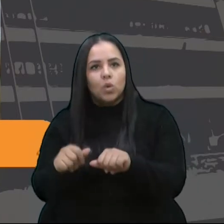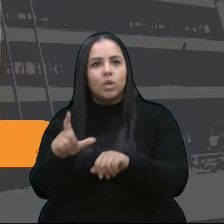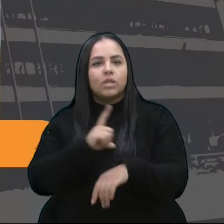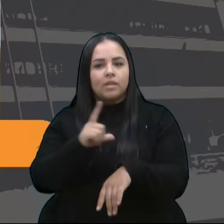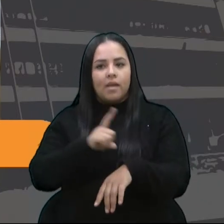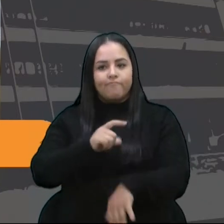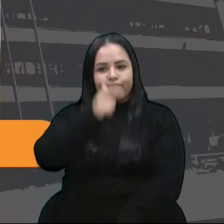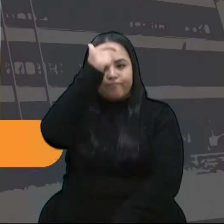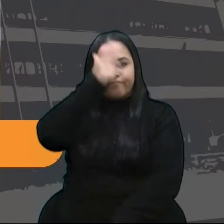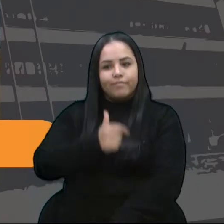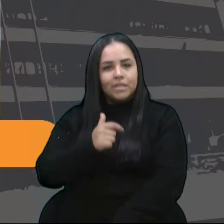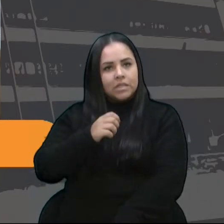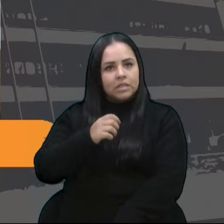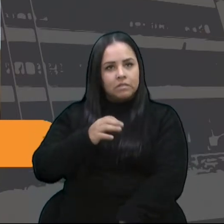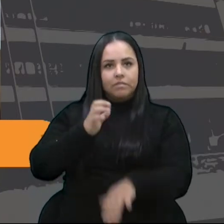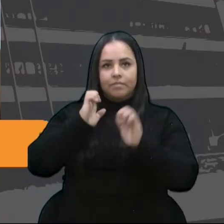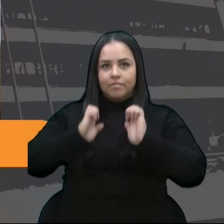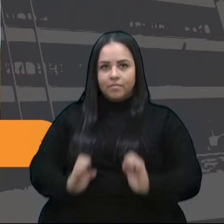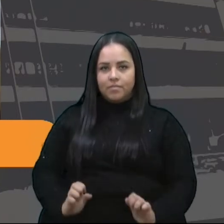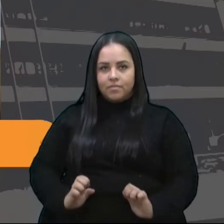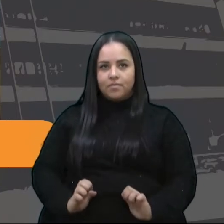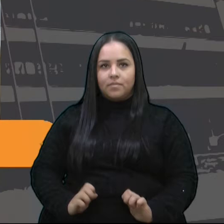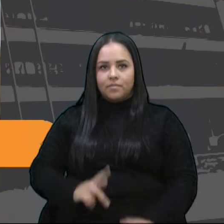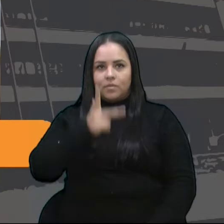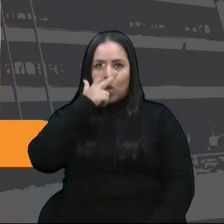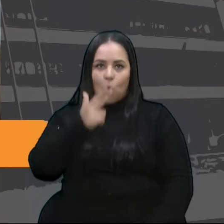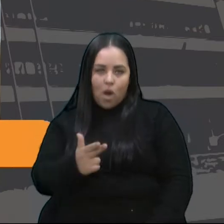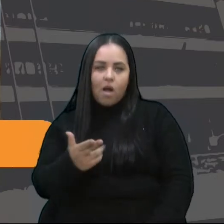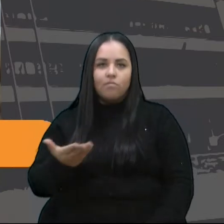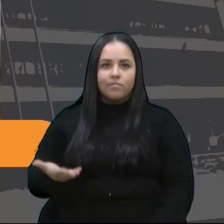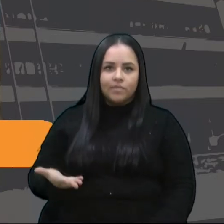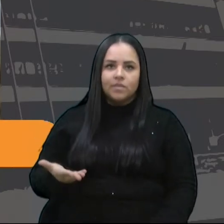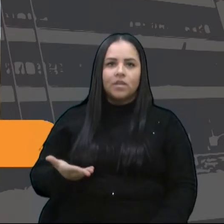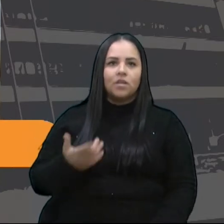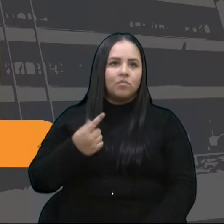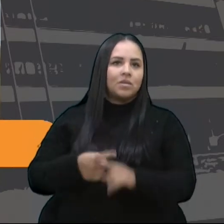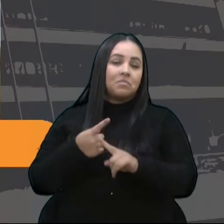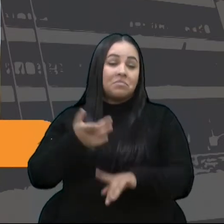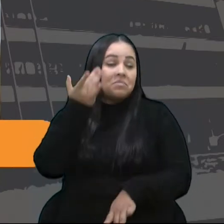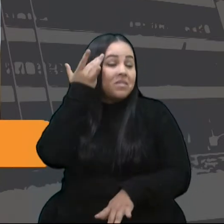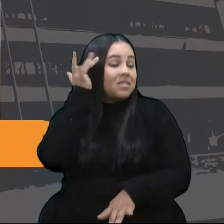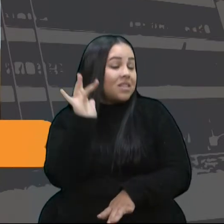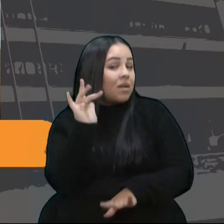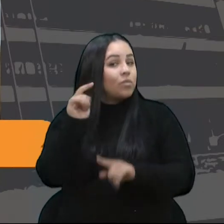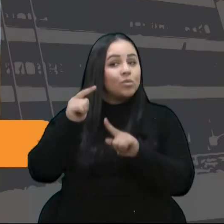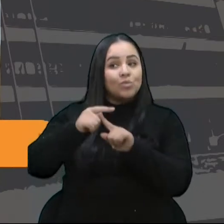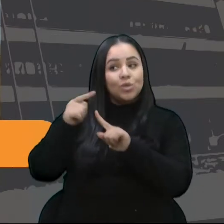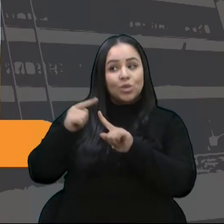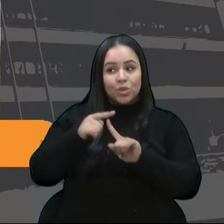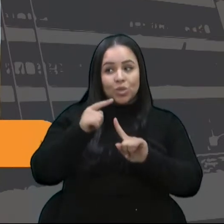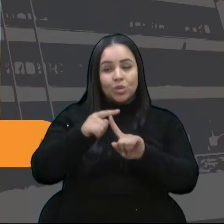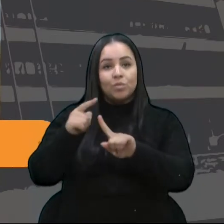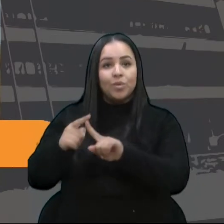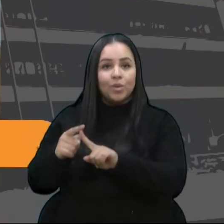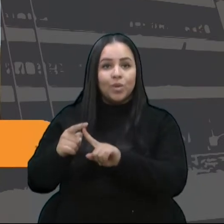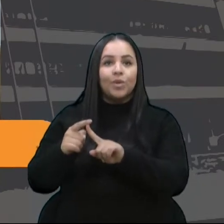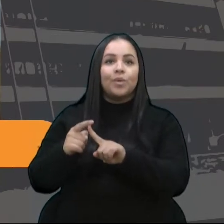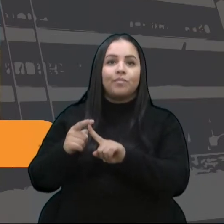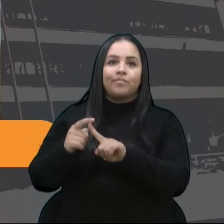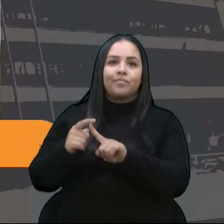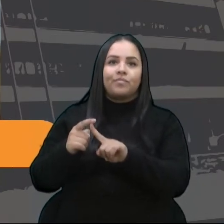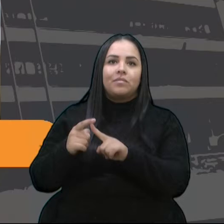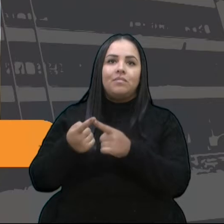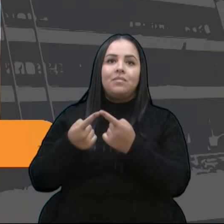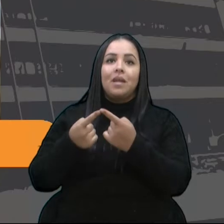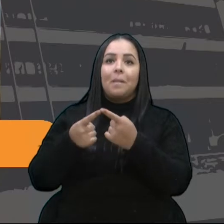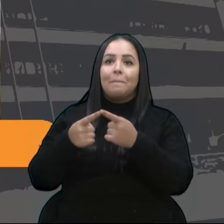conduta ética, né? Não sei exatamente a que veículos você está se referindo, mas